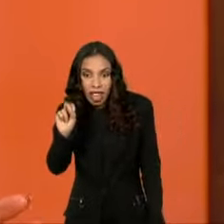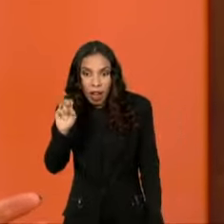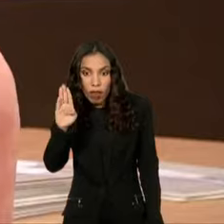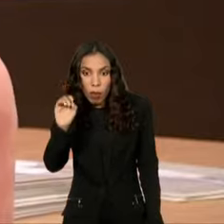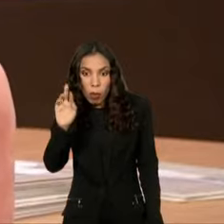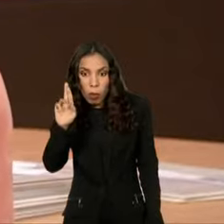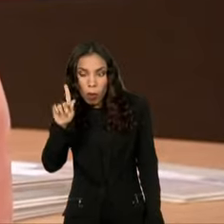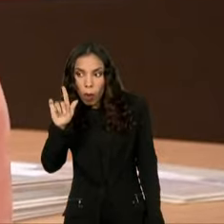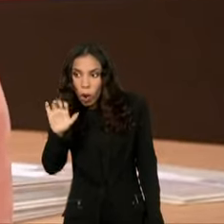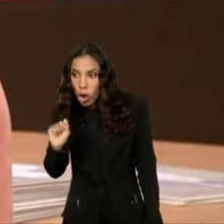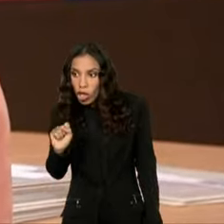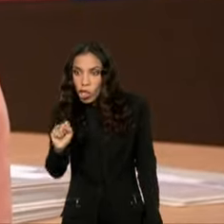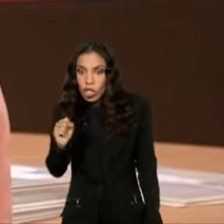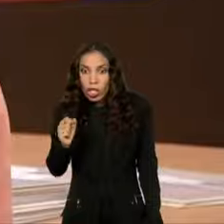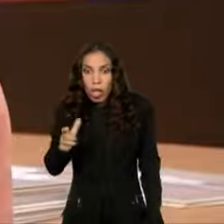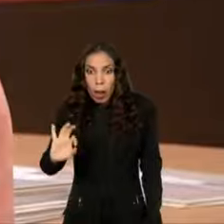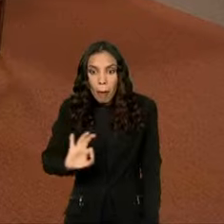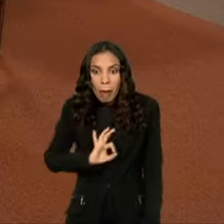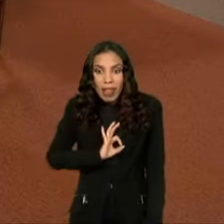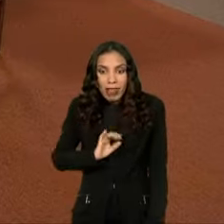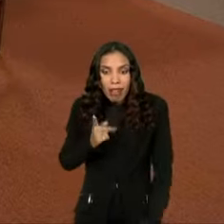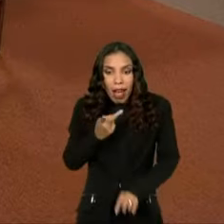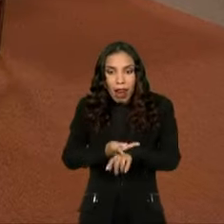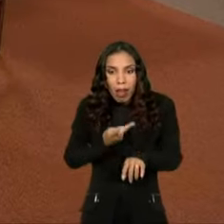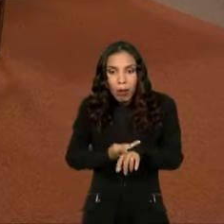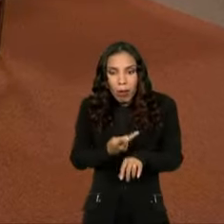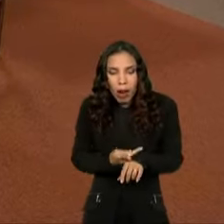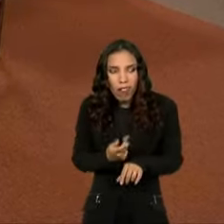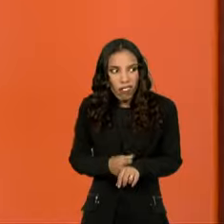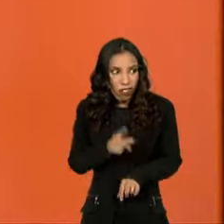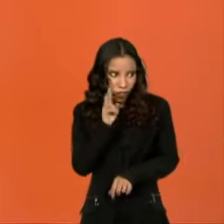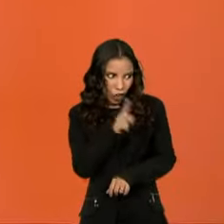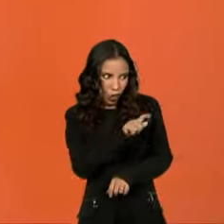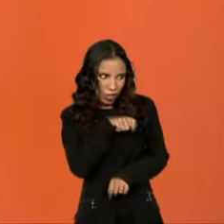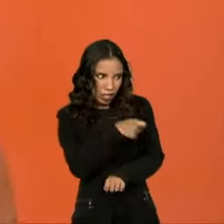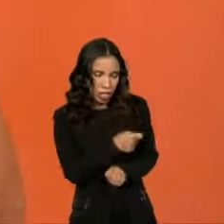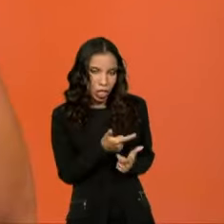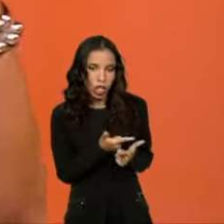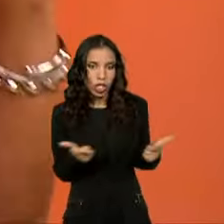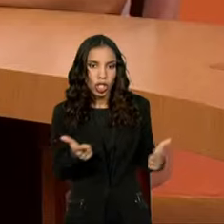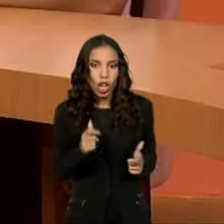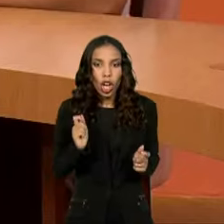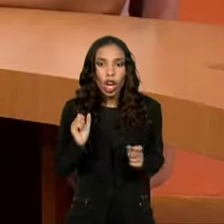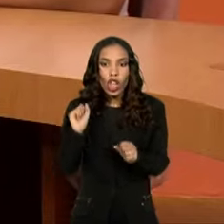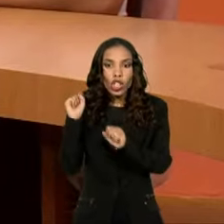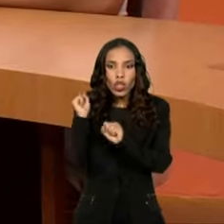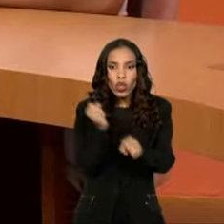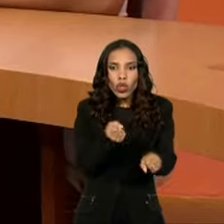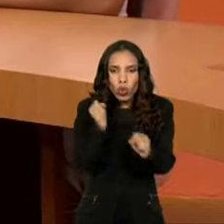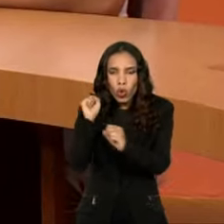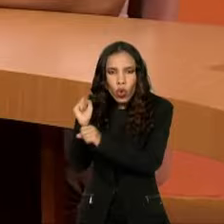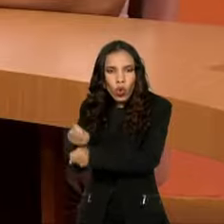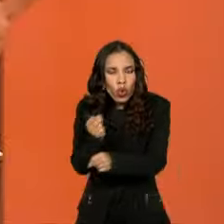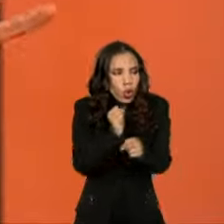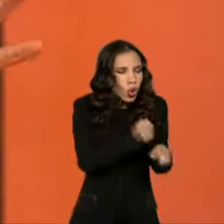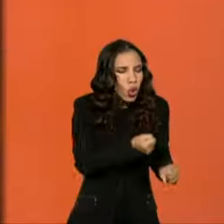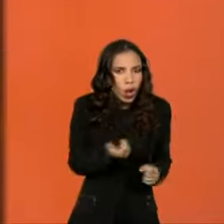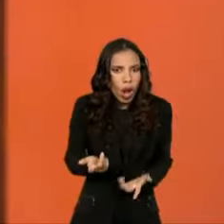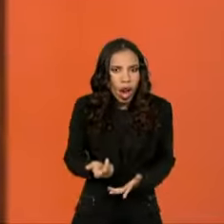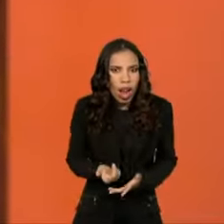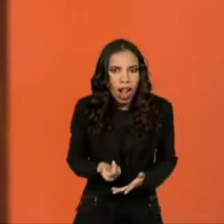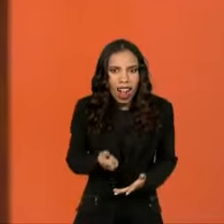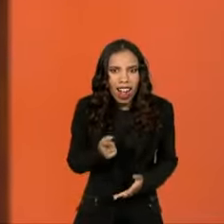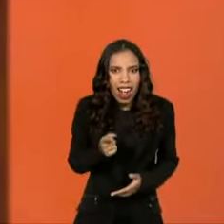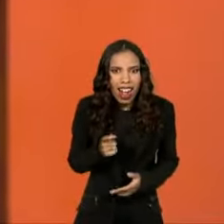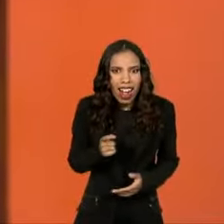Sabe o que eu tô falando? Falei, gente... Tem o carisma, tem estrela. Aí fui fazer o judô, cobre o Aurélio Miguel no judô. Aí falei, gente, não, o Aurélio